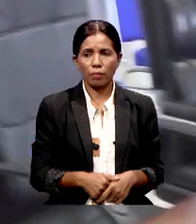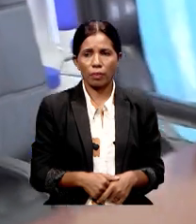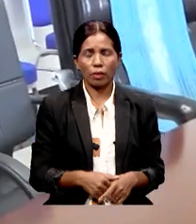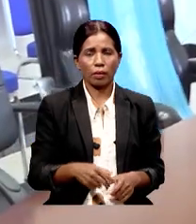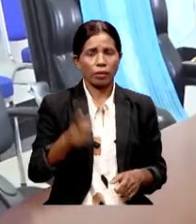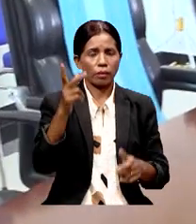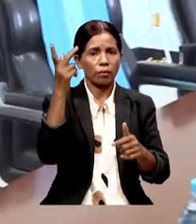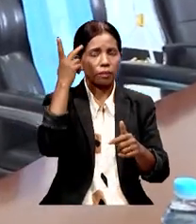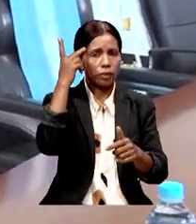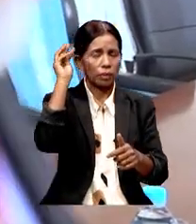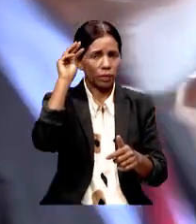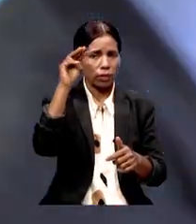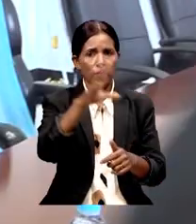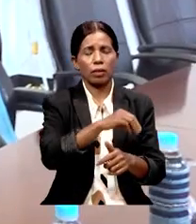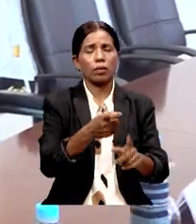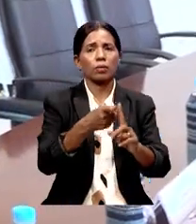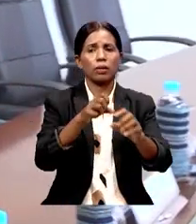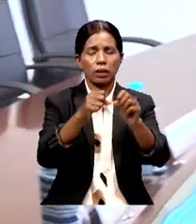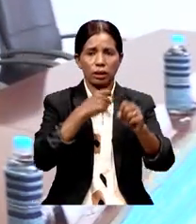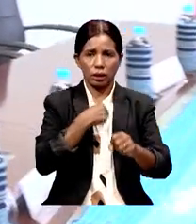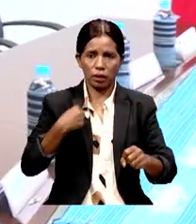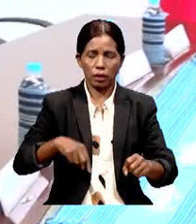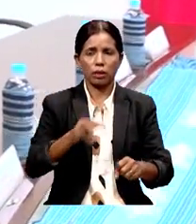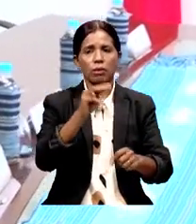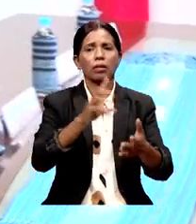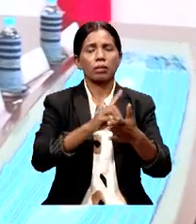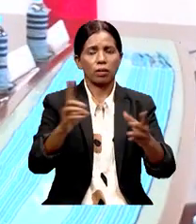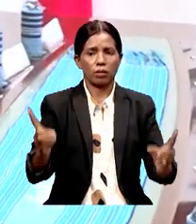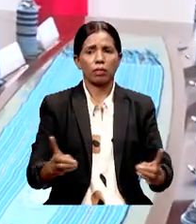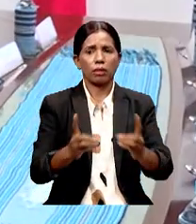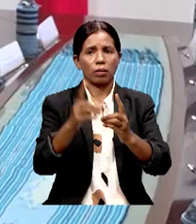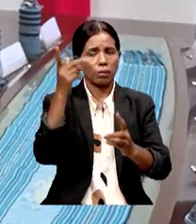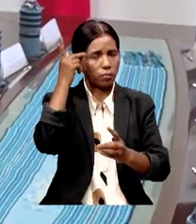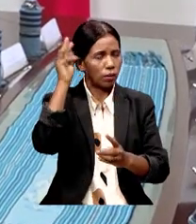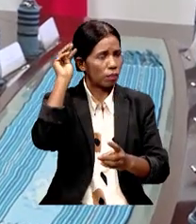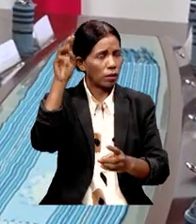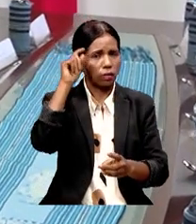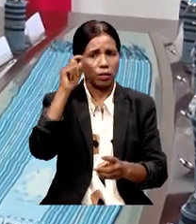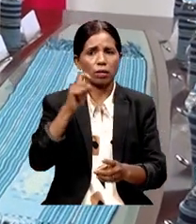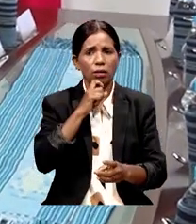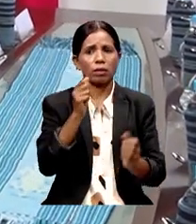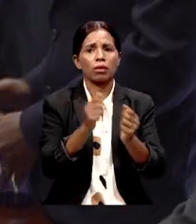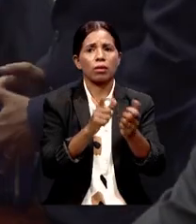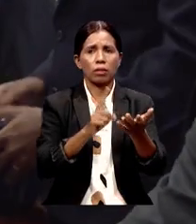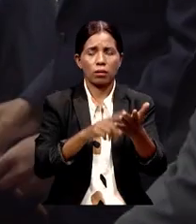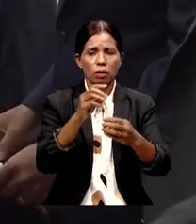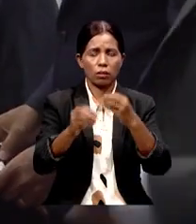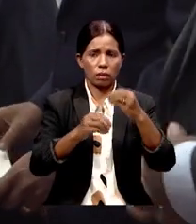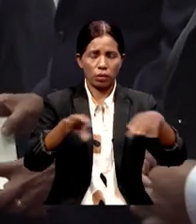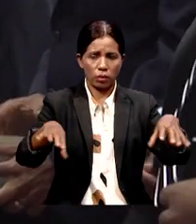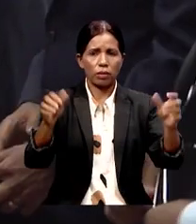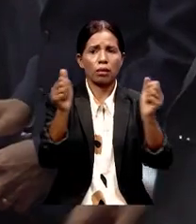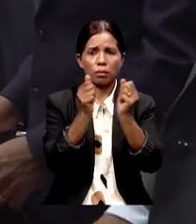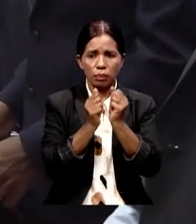Vice-presidente do Comitê Nacional Rússia e China e a segunda semana né, assumiu o primeiro-ministro que era Xina Guzmán onde discute com a cooperação